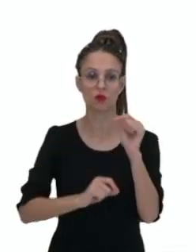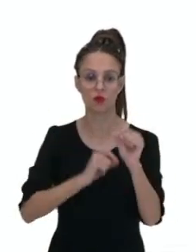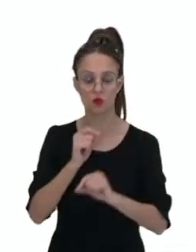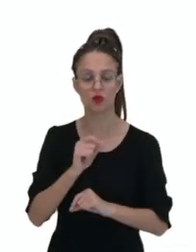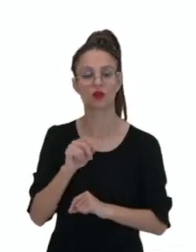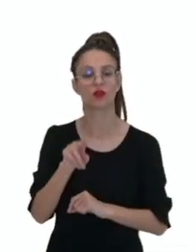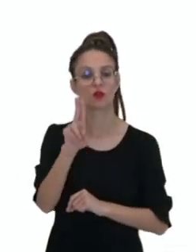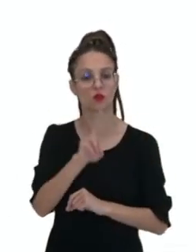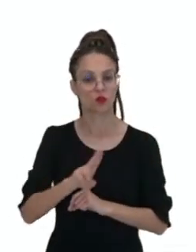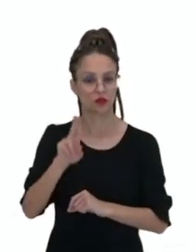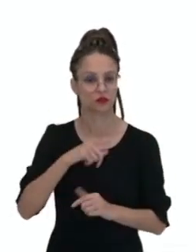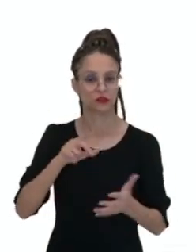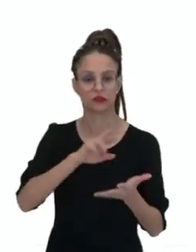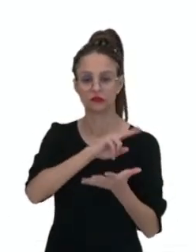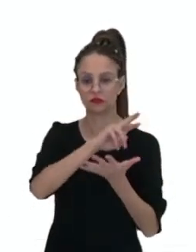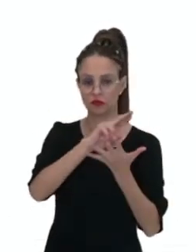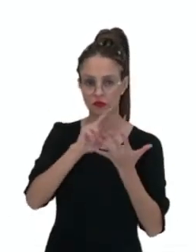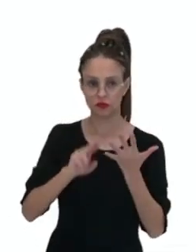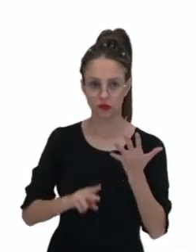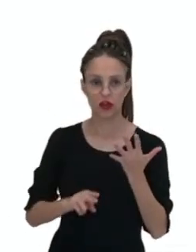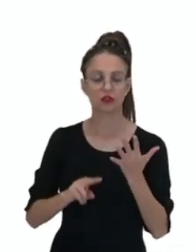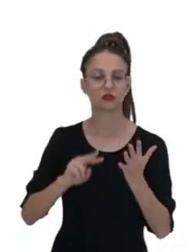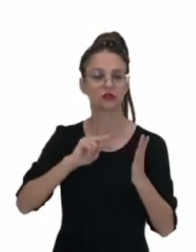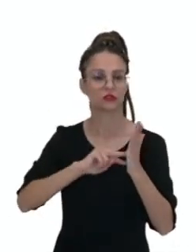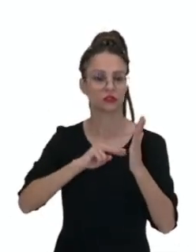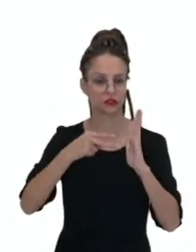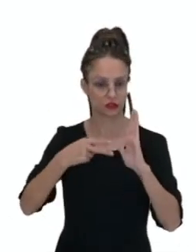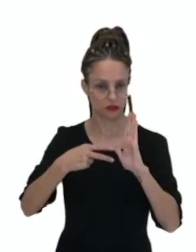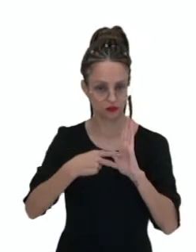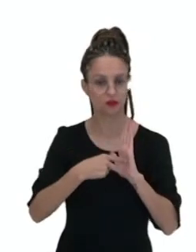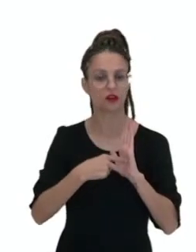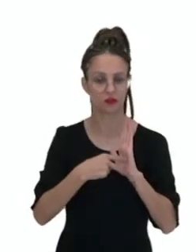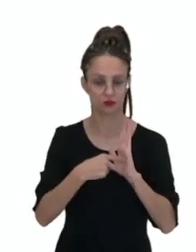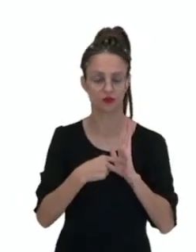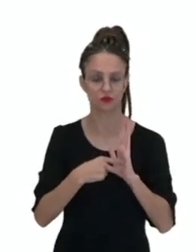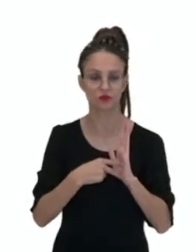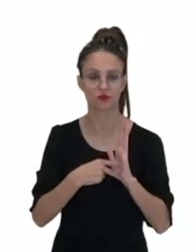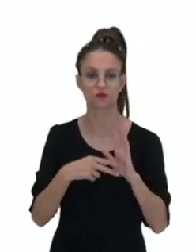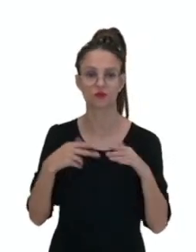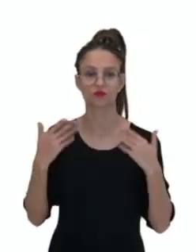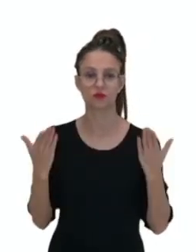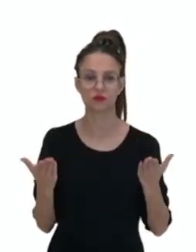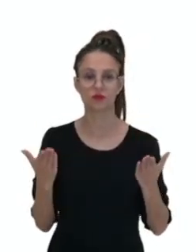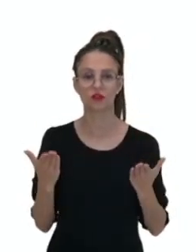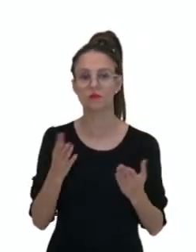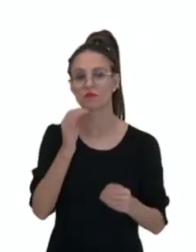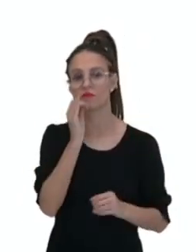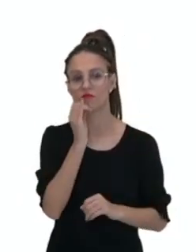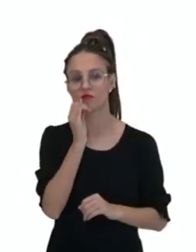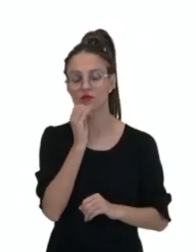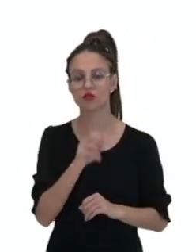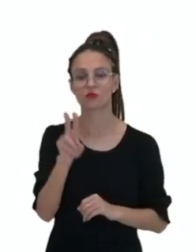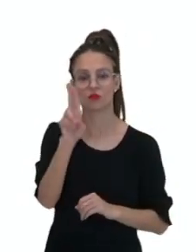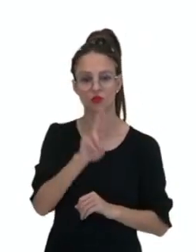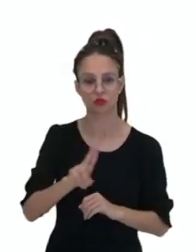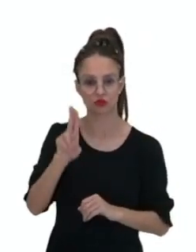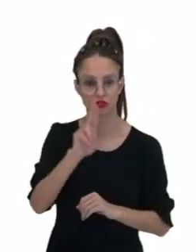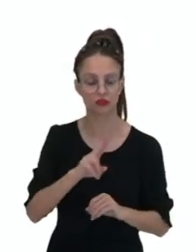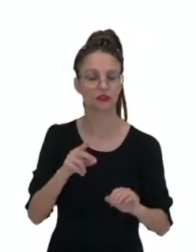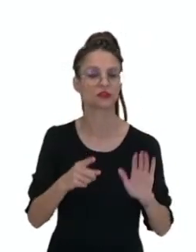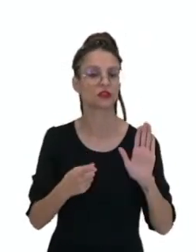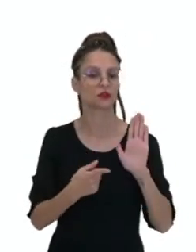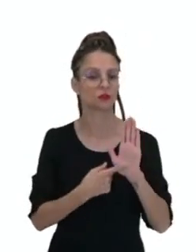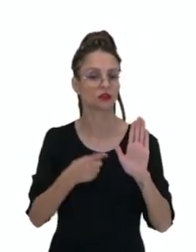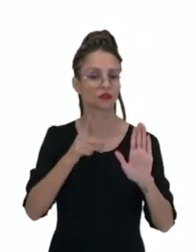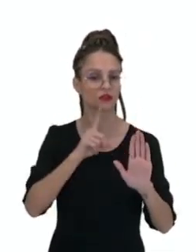Dos plurissignificados, né? Pluris são vários significados, como emprego do quê? Da conotação